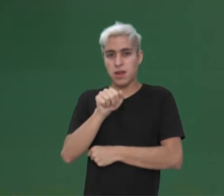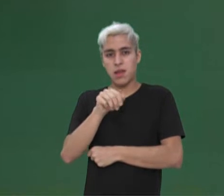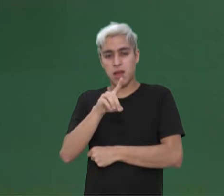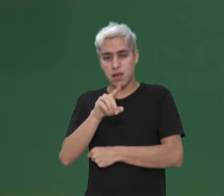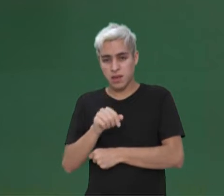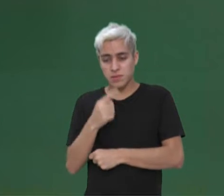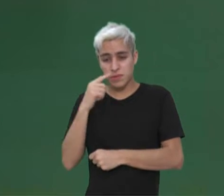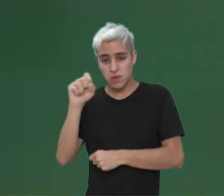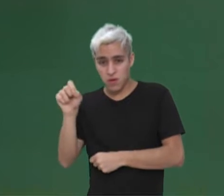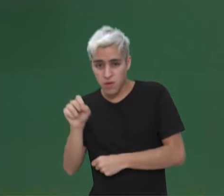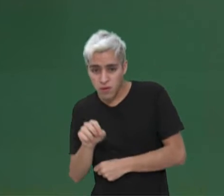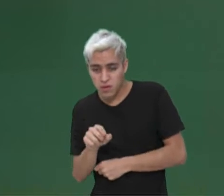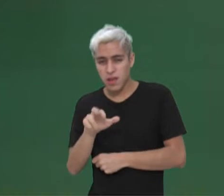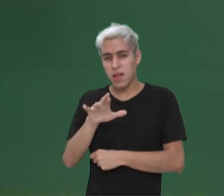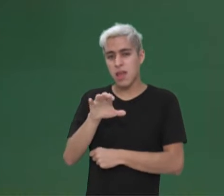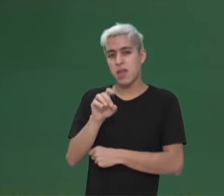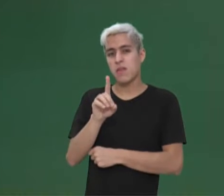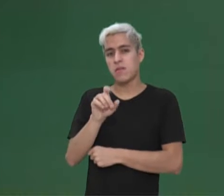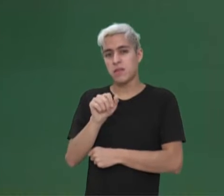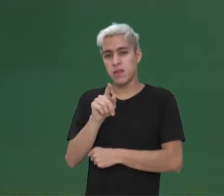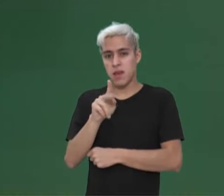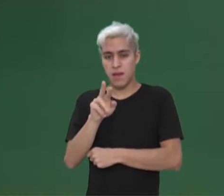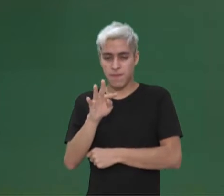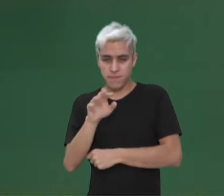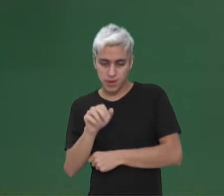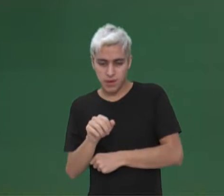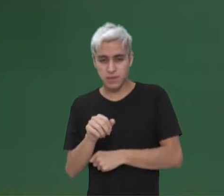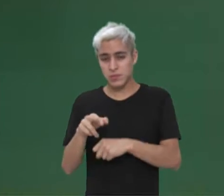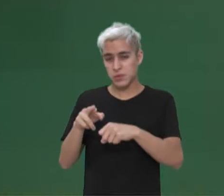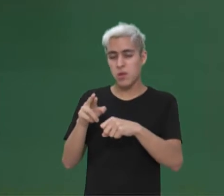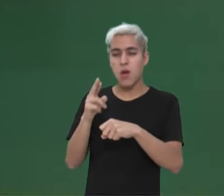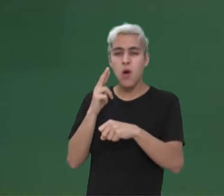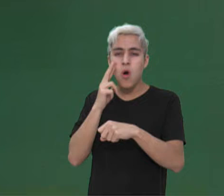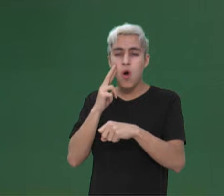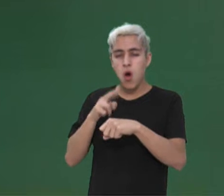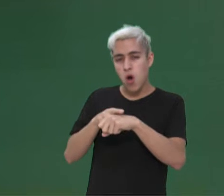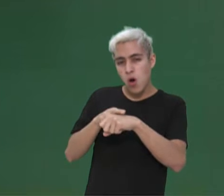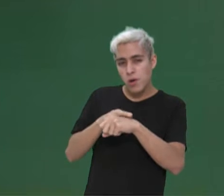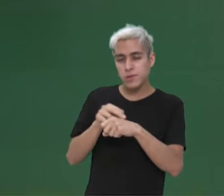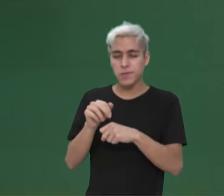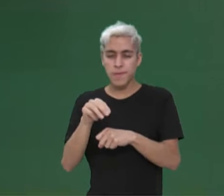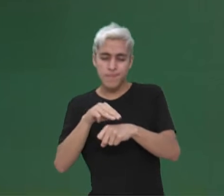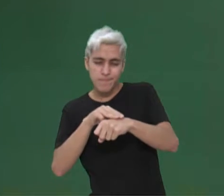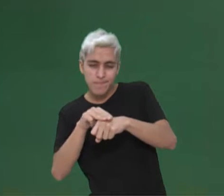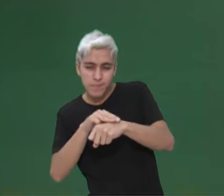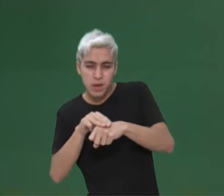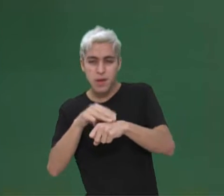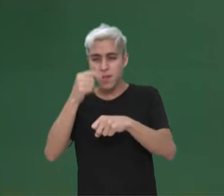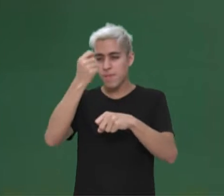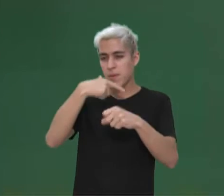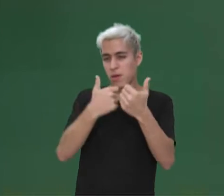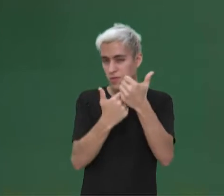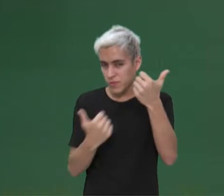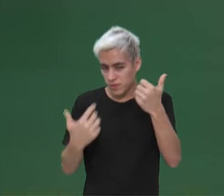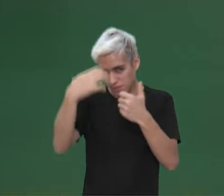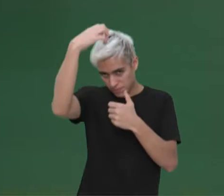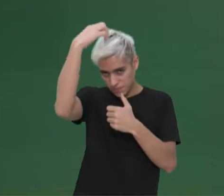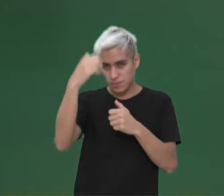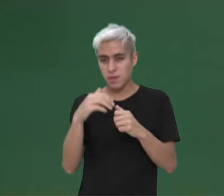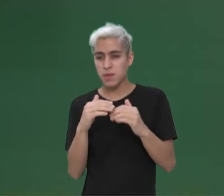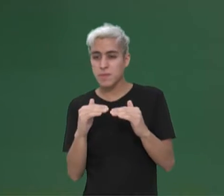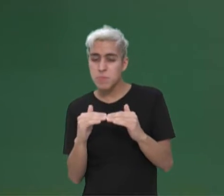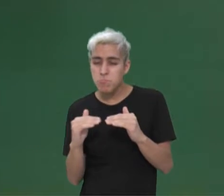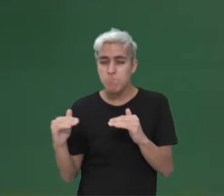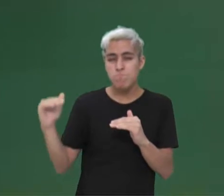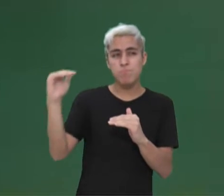sul, vice-reinado do Rio da Prata, de roxinho. Do lado de marrom, vice-reinado do Peru. E um pouquinho mais para